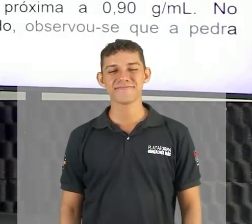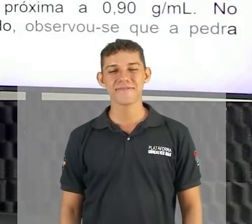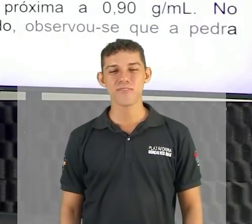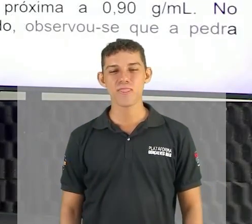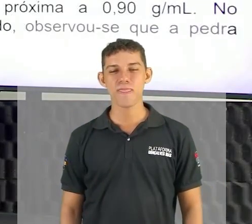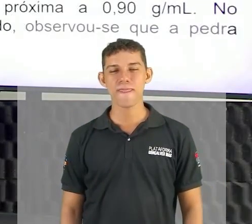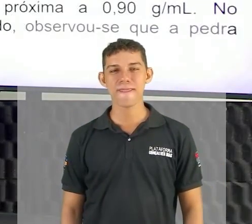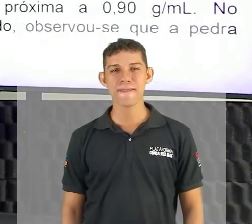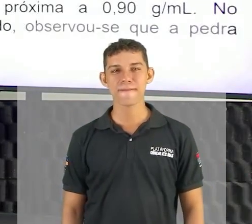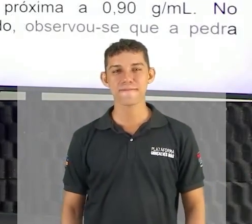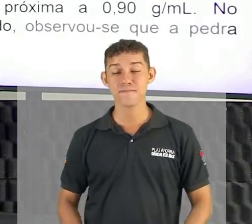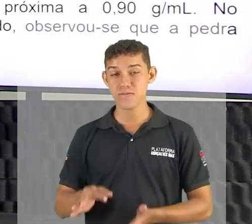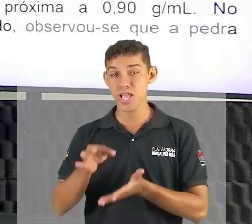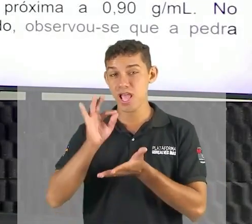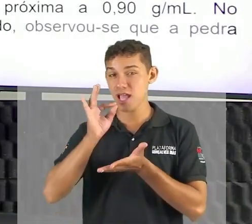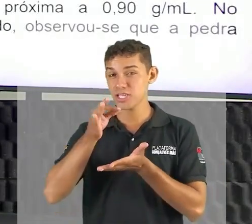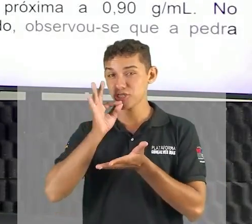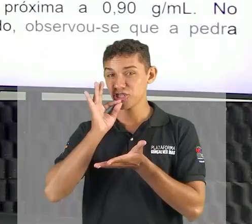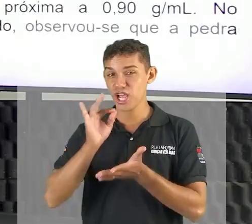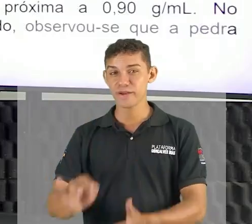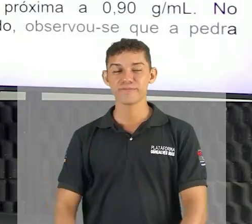Mais uma.